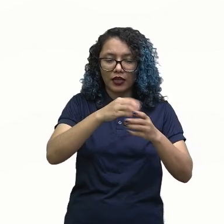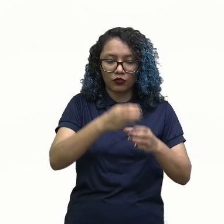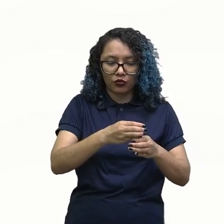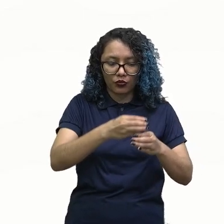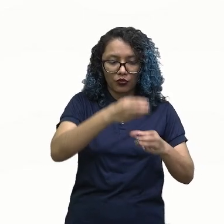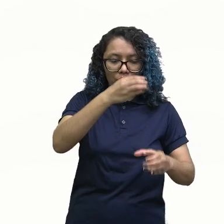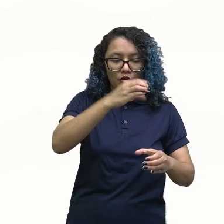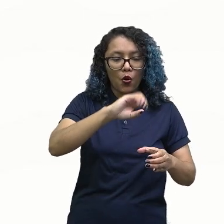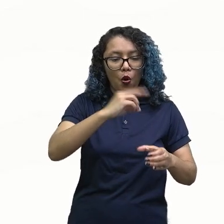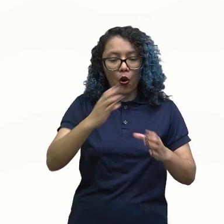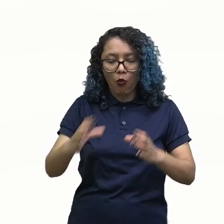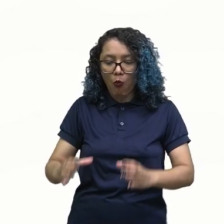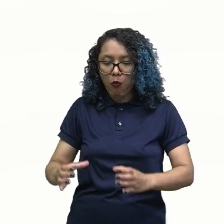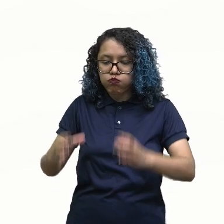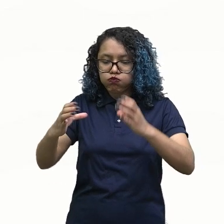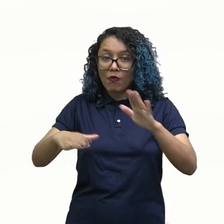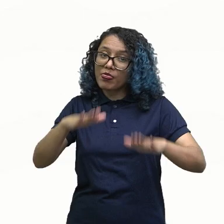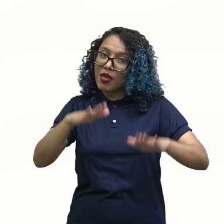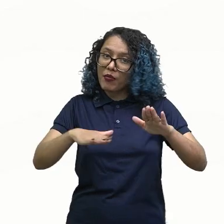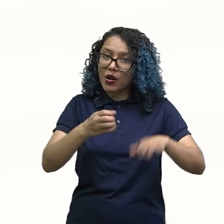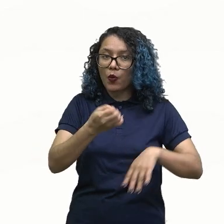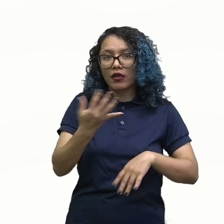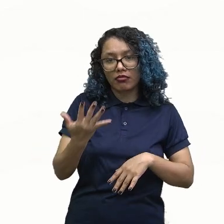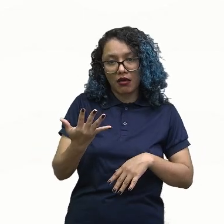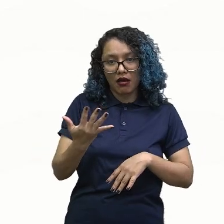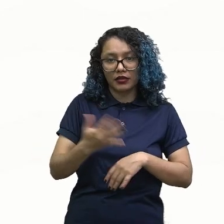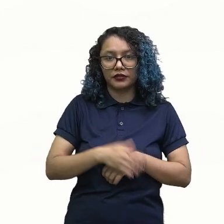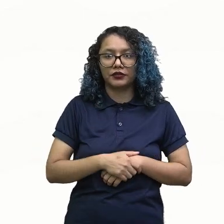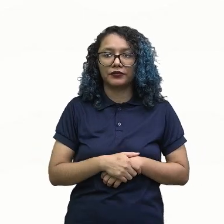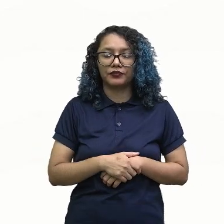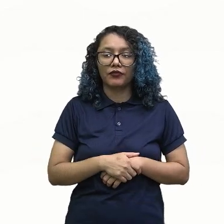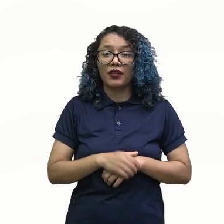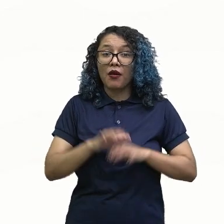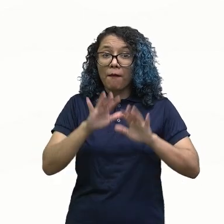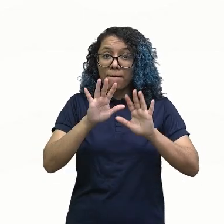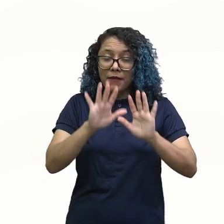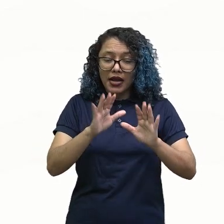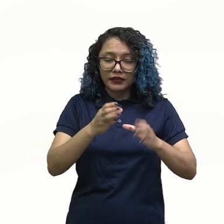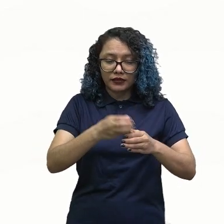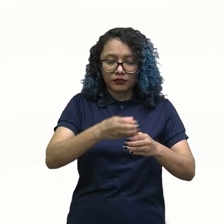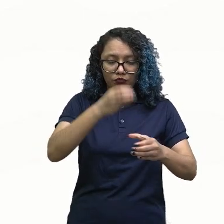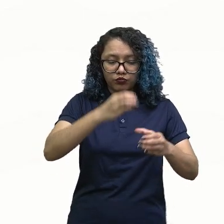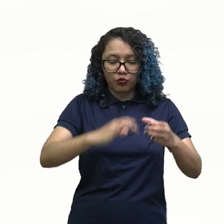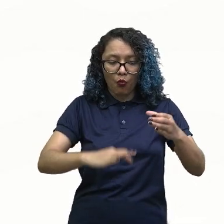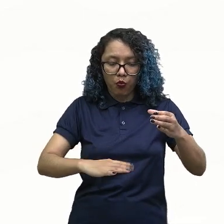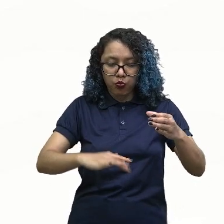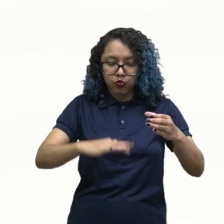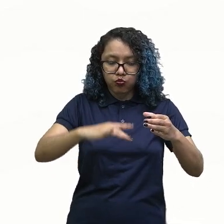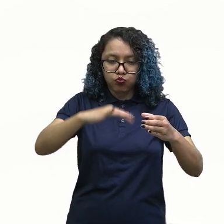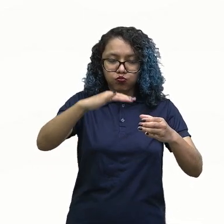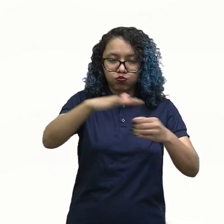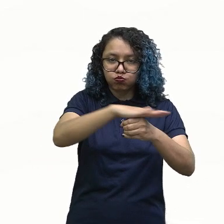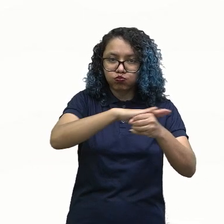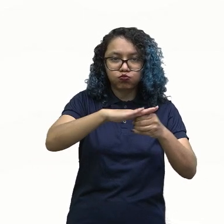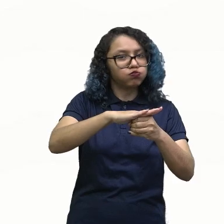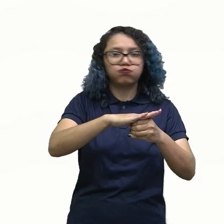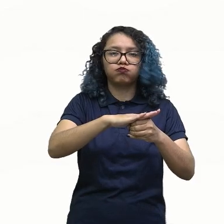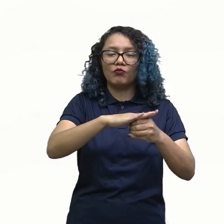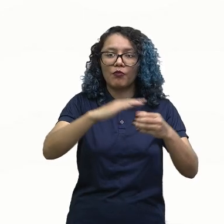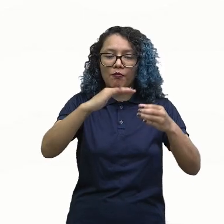galões, conforme sua composição. Lembrando que não se deve encher completamente a embalagem, no